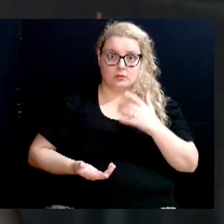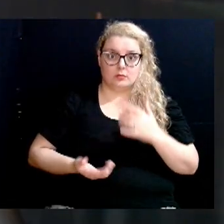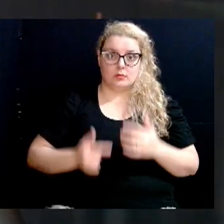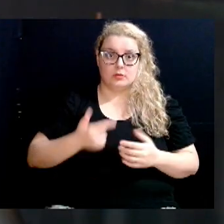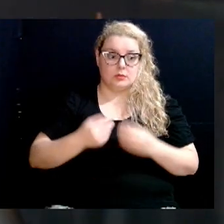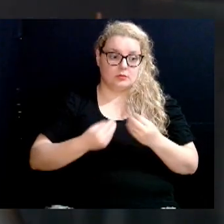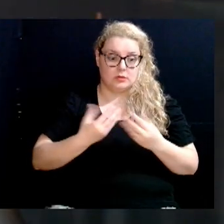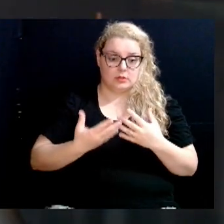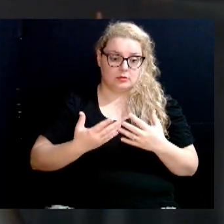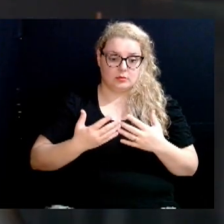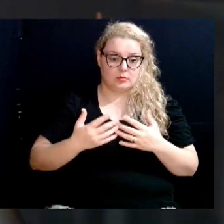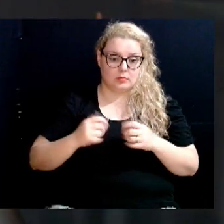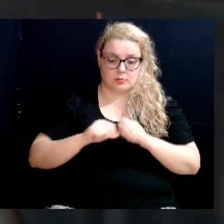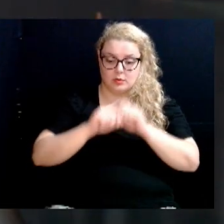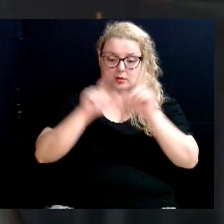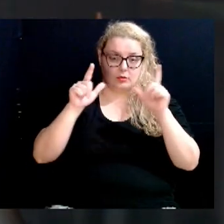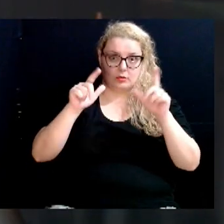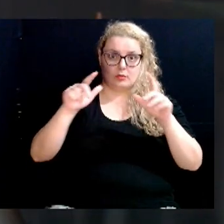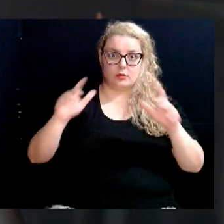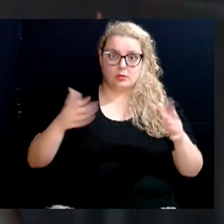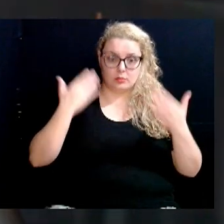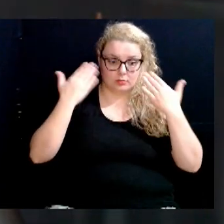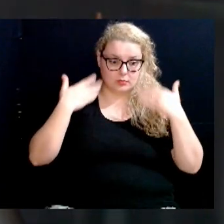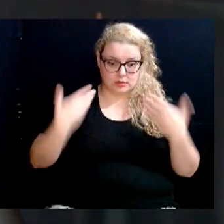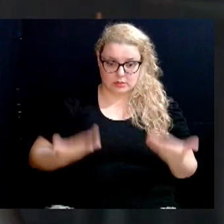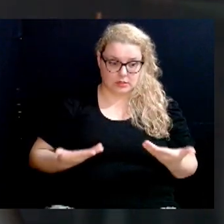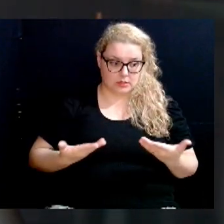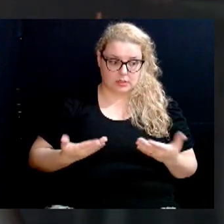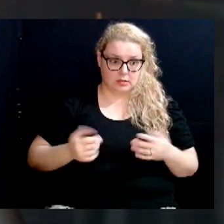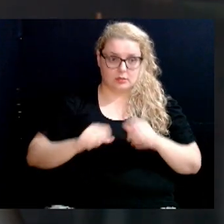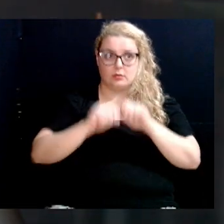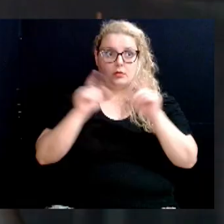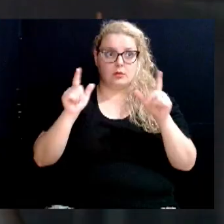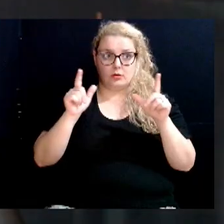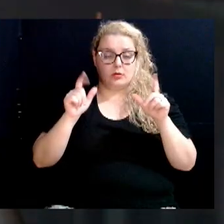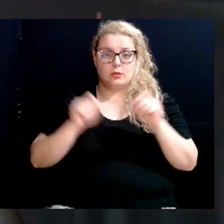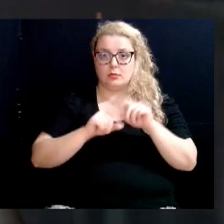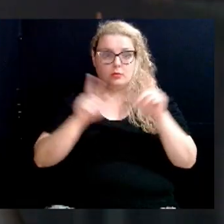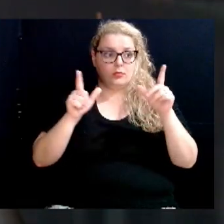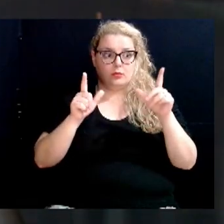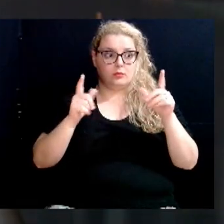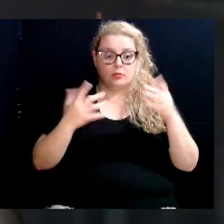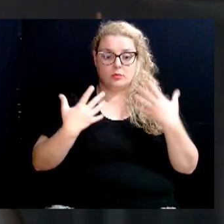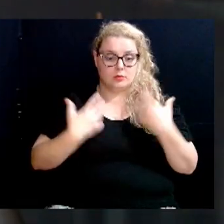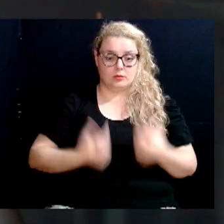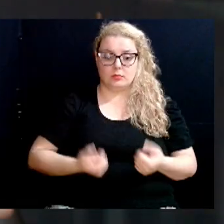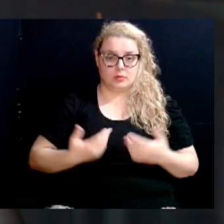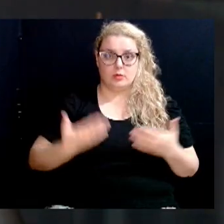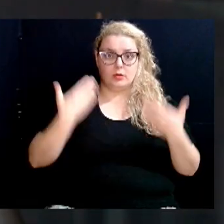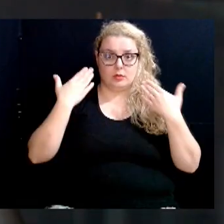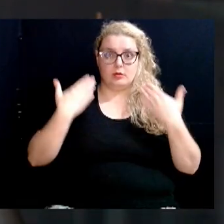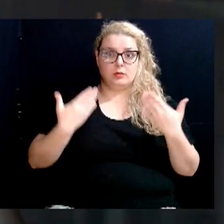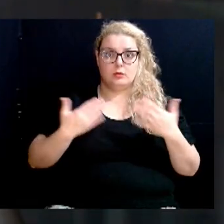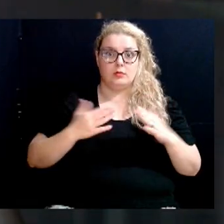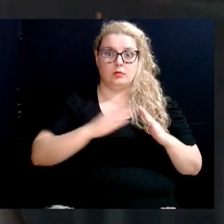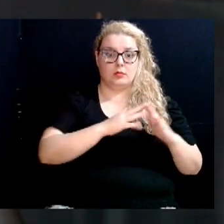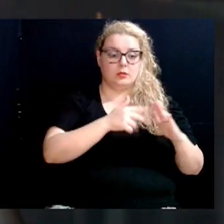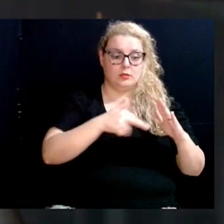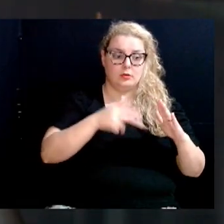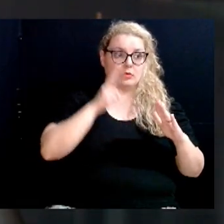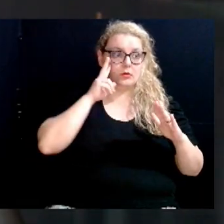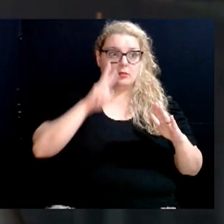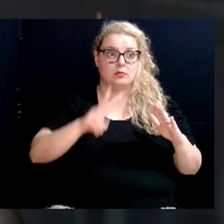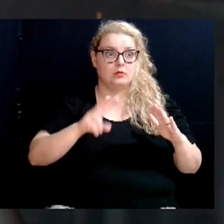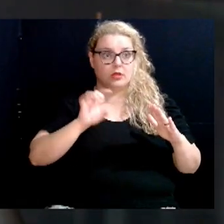a sua psique veste o seu corpo. E assim como você não escolhe se você vai sair de casa e só ver mulheres ou